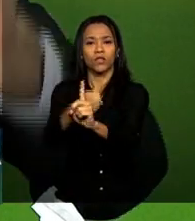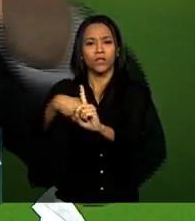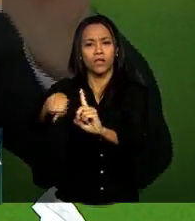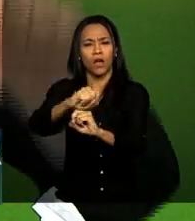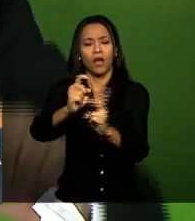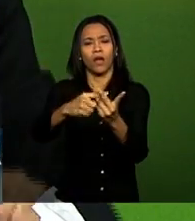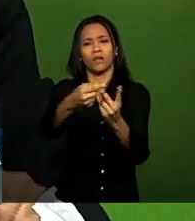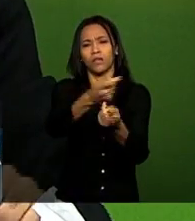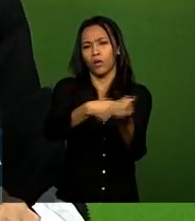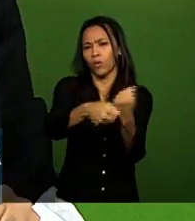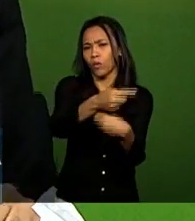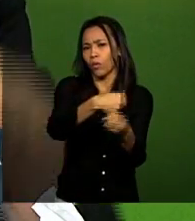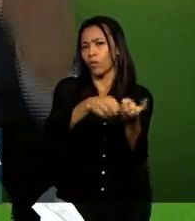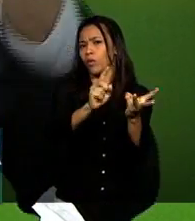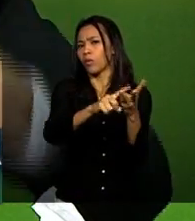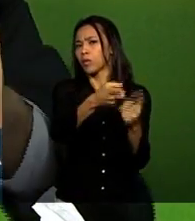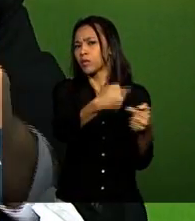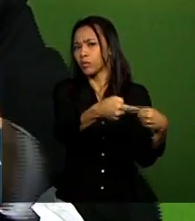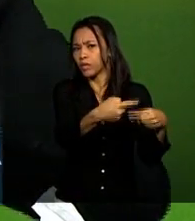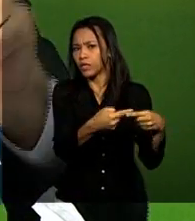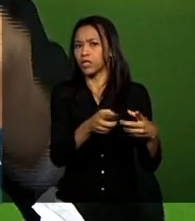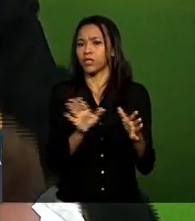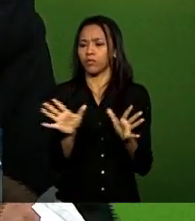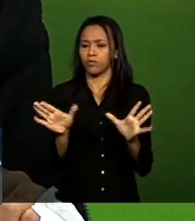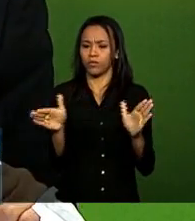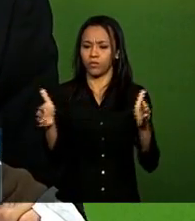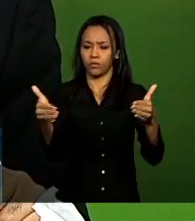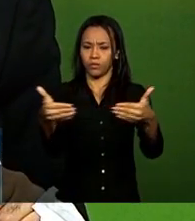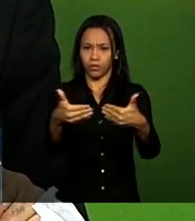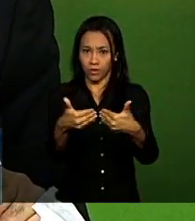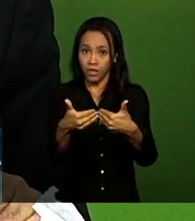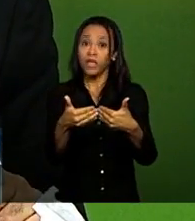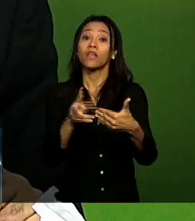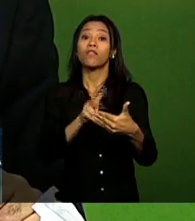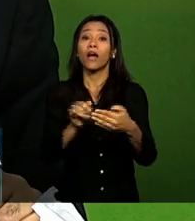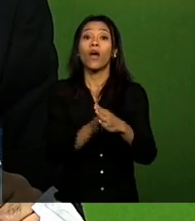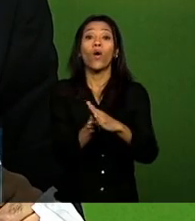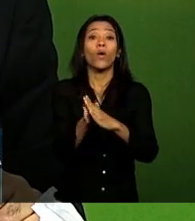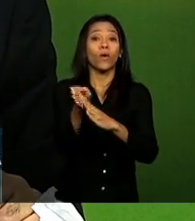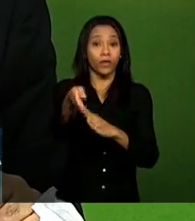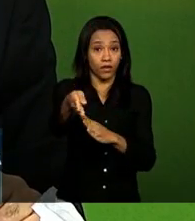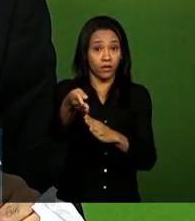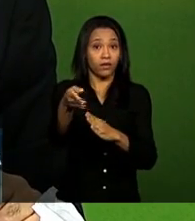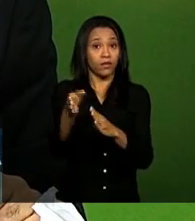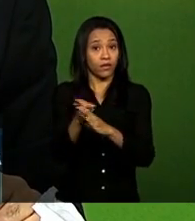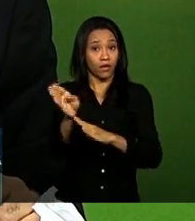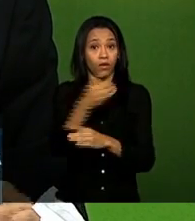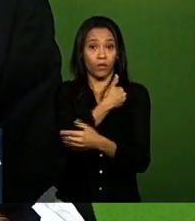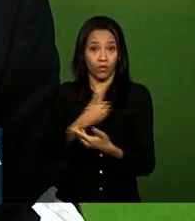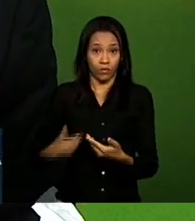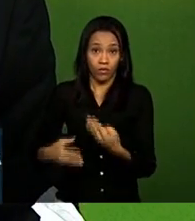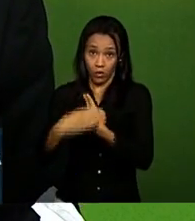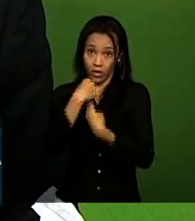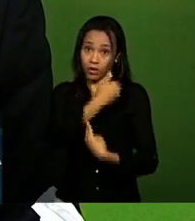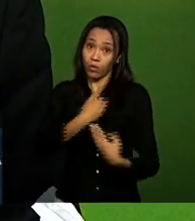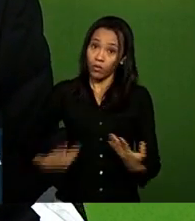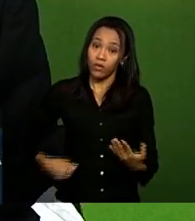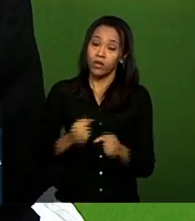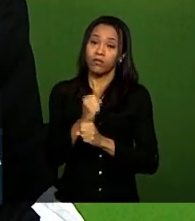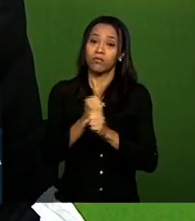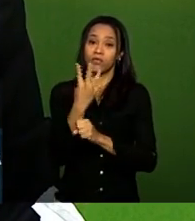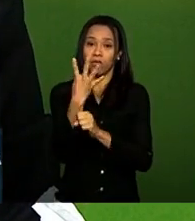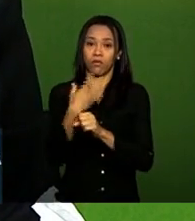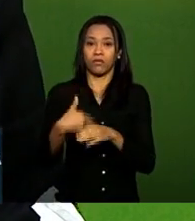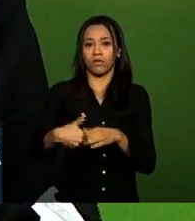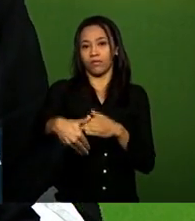econômicas e políticas que estão orientando e que vão orientar o nosso governo nos próximos nos próximos 4